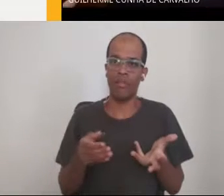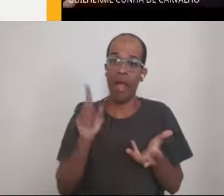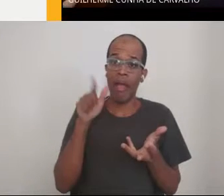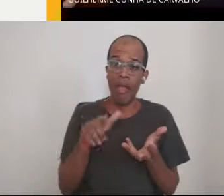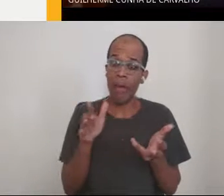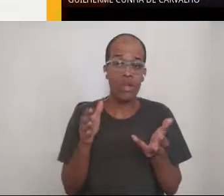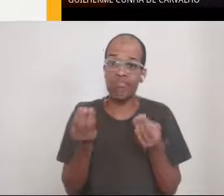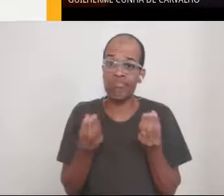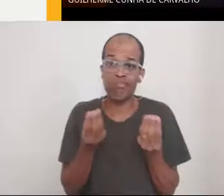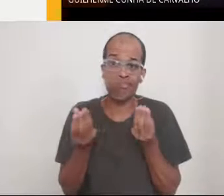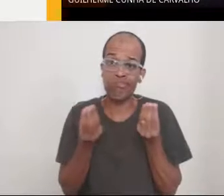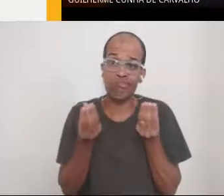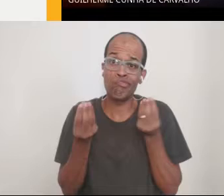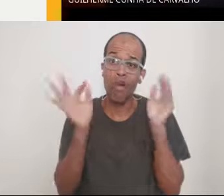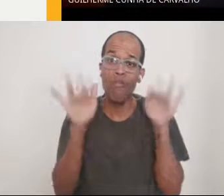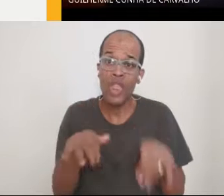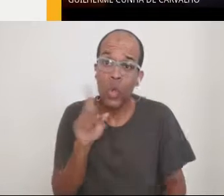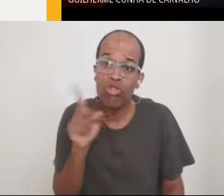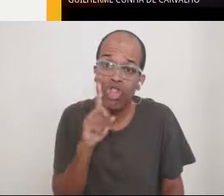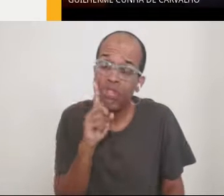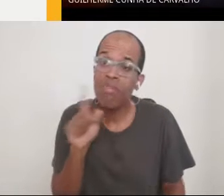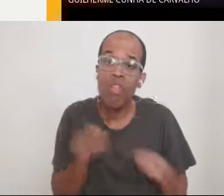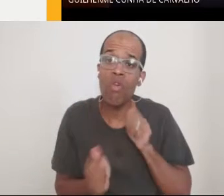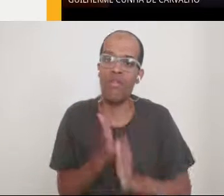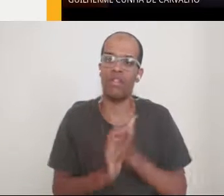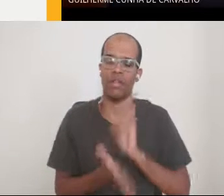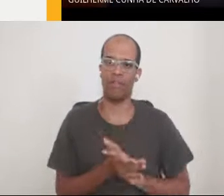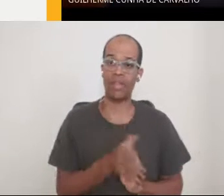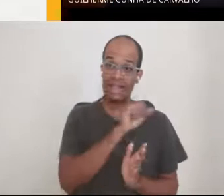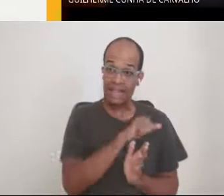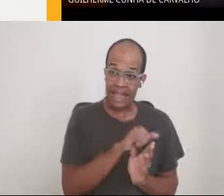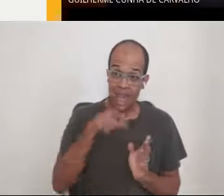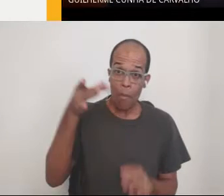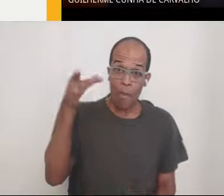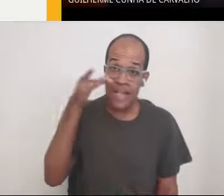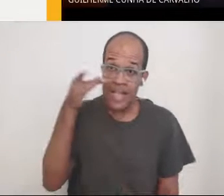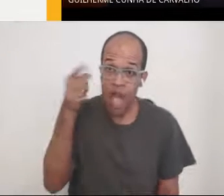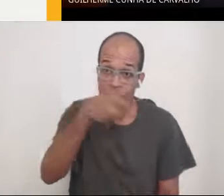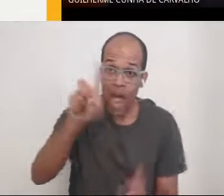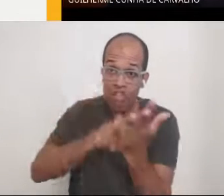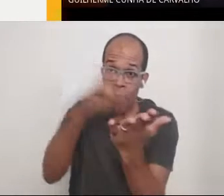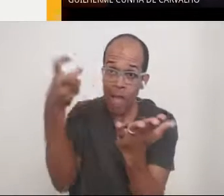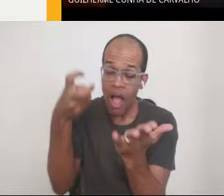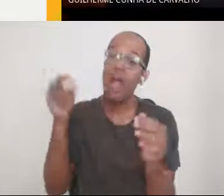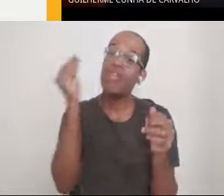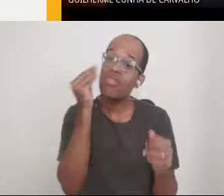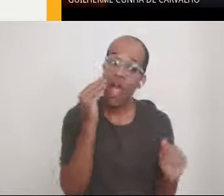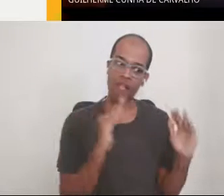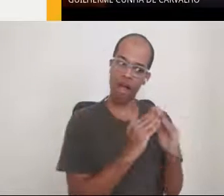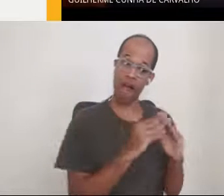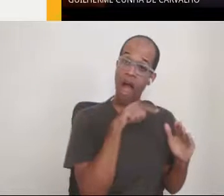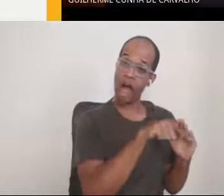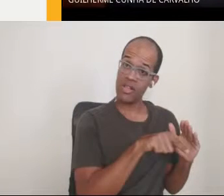de tudo e ele não fez a atividade. Então, se é pela manhã que ele estudava, tenta fazer as atividades